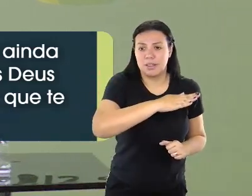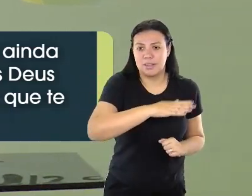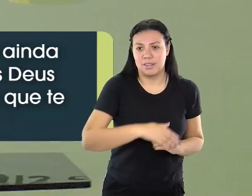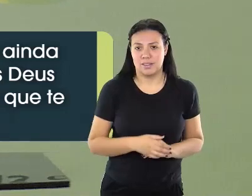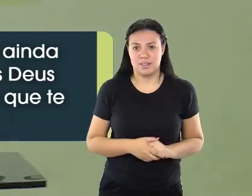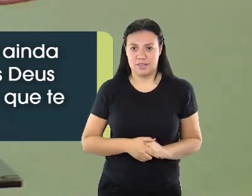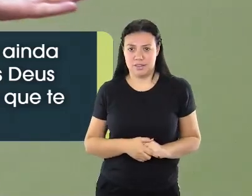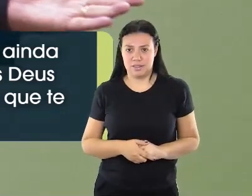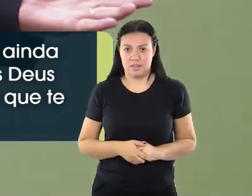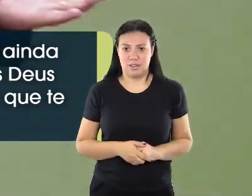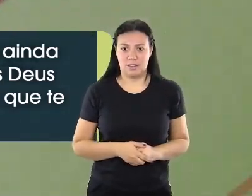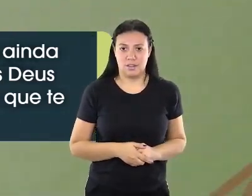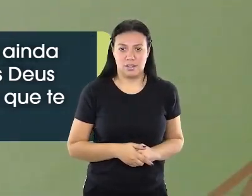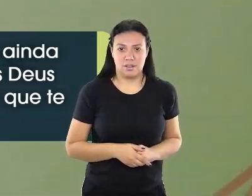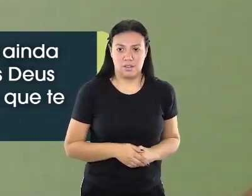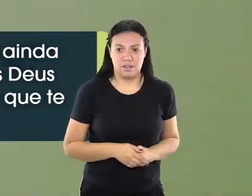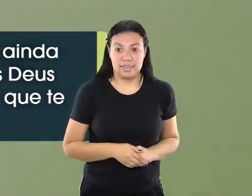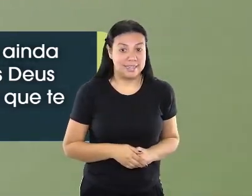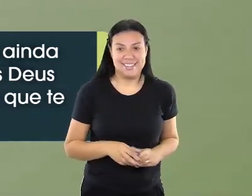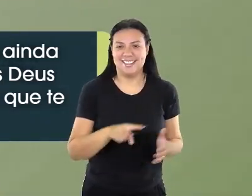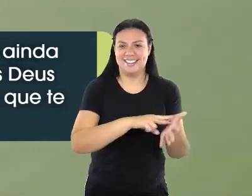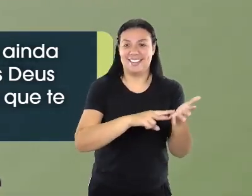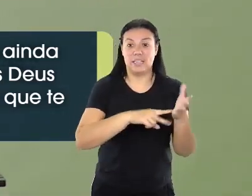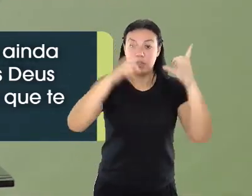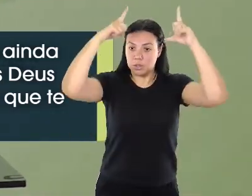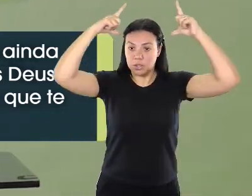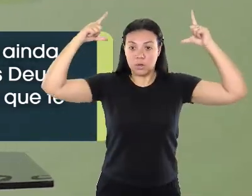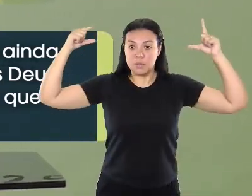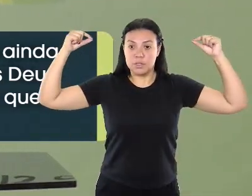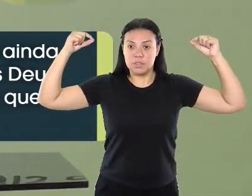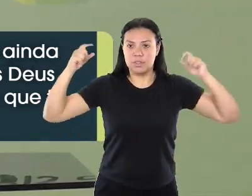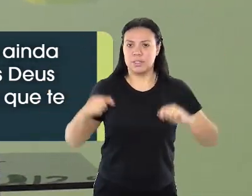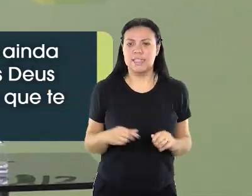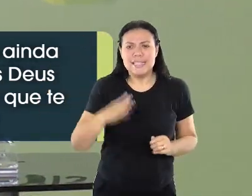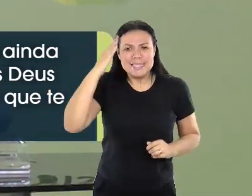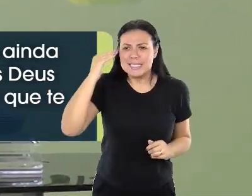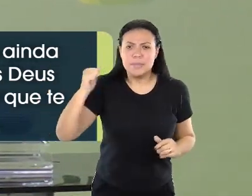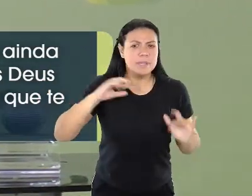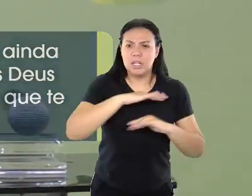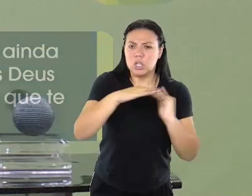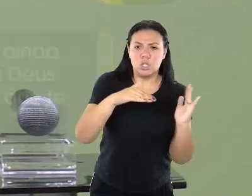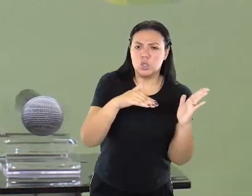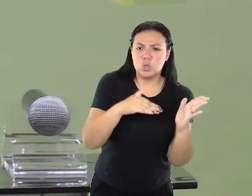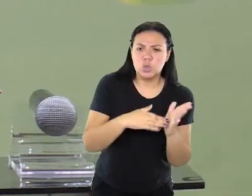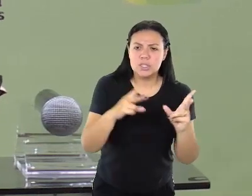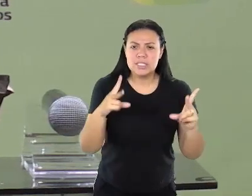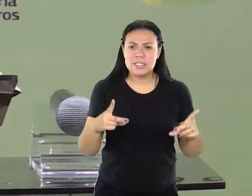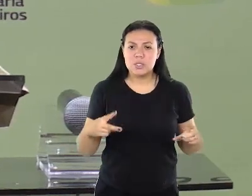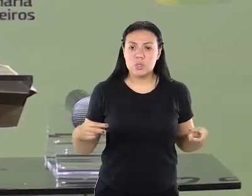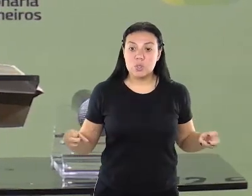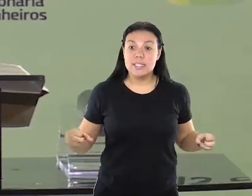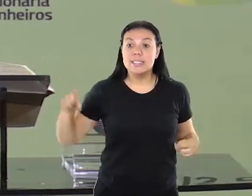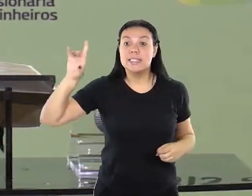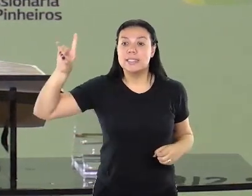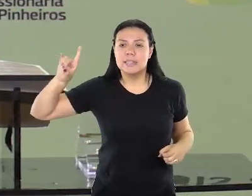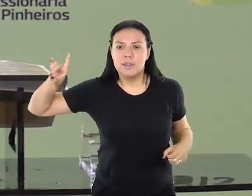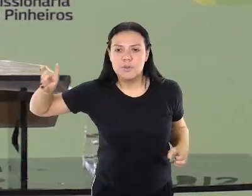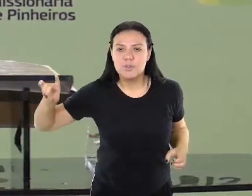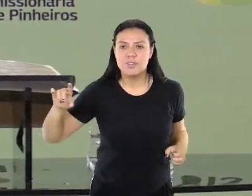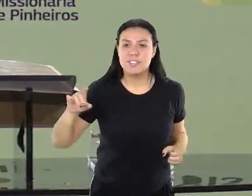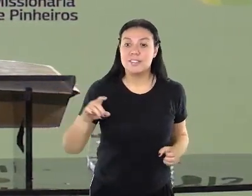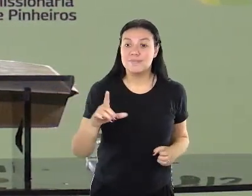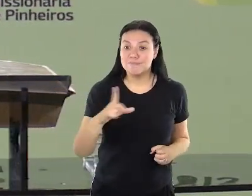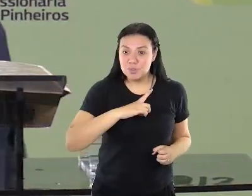Berkhof, ele leu Calvino, e ele sabia tudo sobre os atributos de Deus, os atributos pessoais de